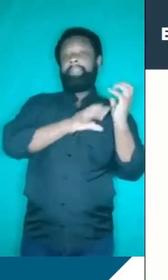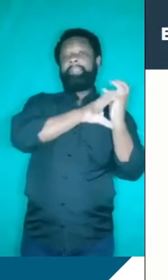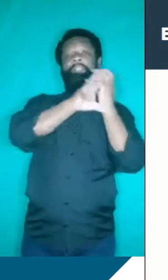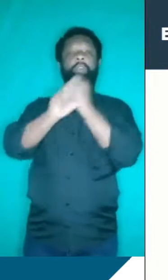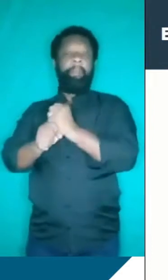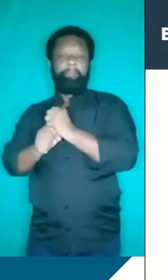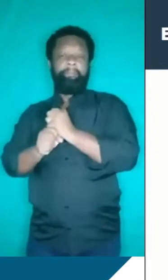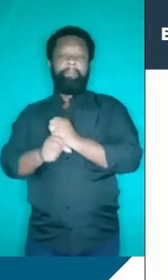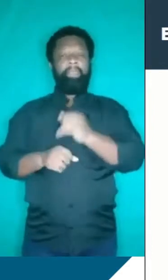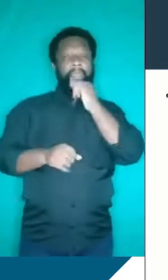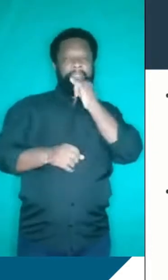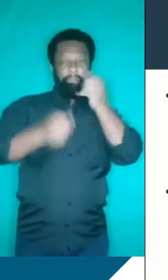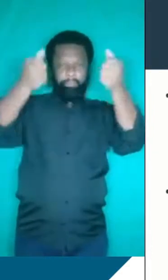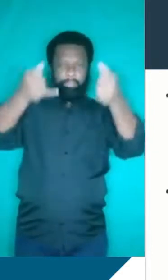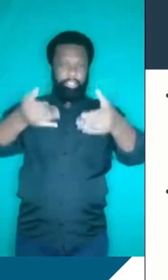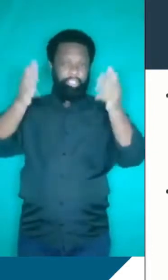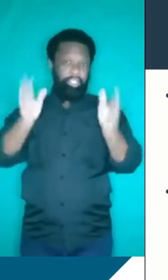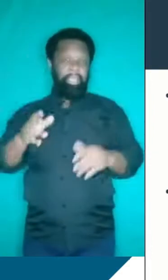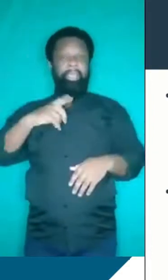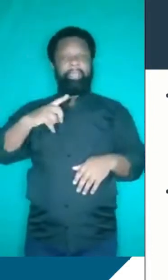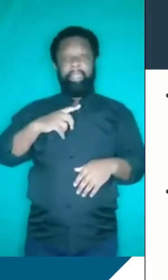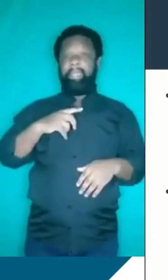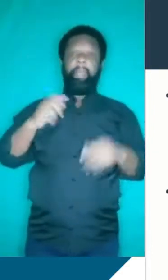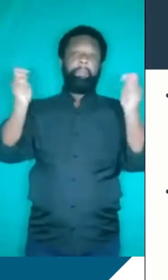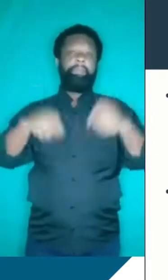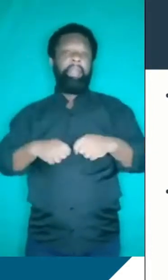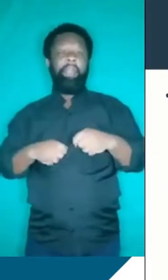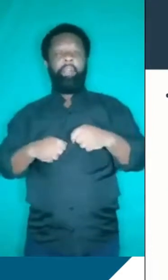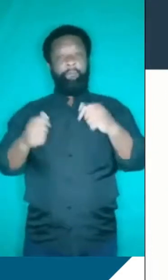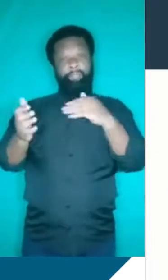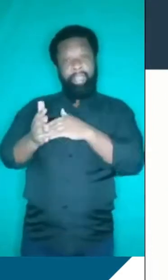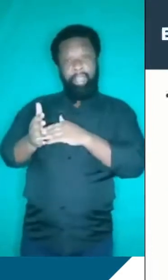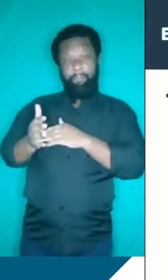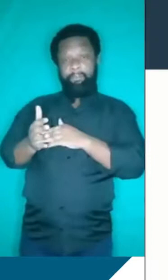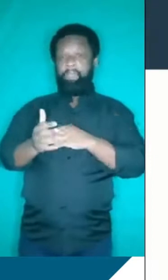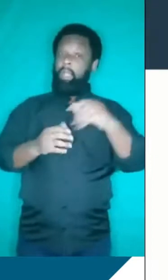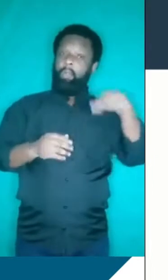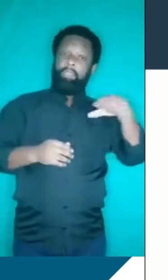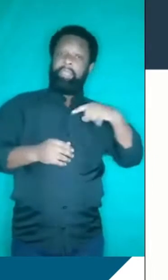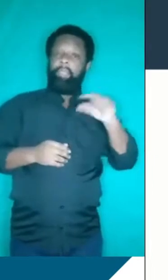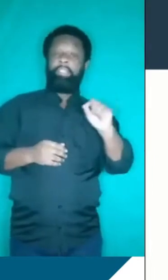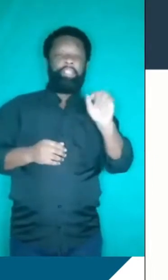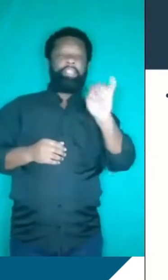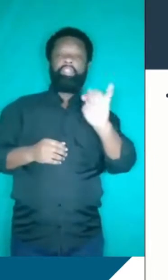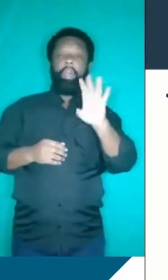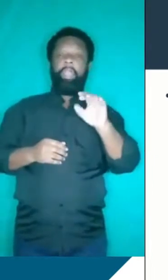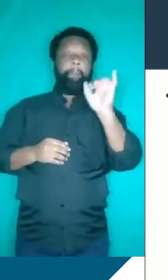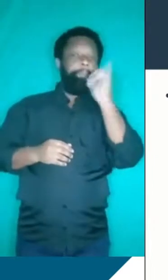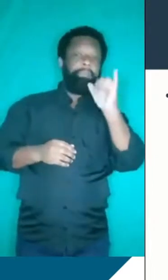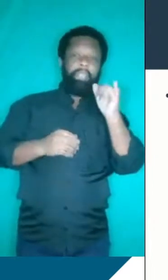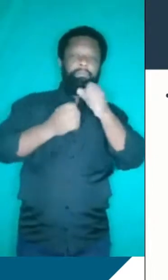aqui. Nesses exemplos que nós fizemos, aqui eu só tenho potencial gravitacional, aqui eu só tenho potencial